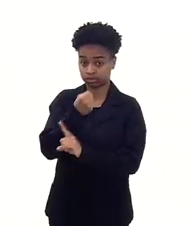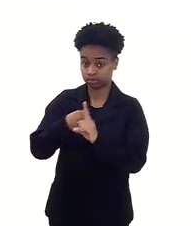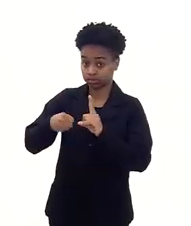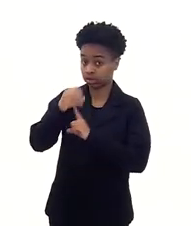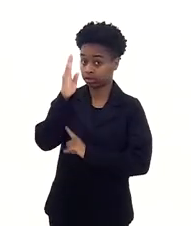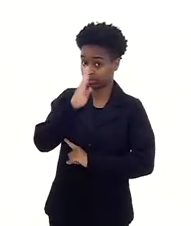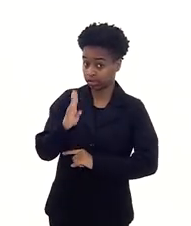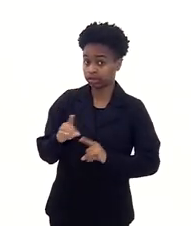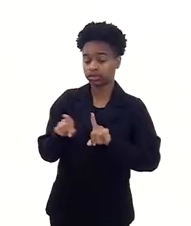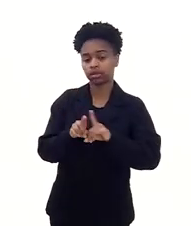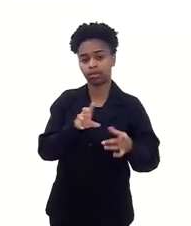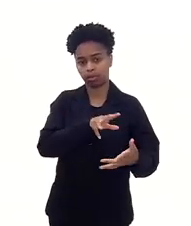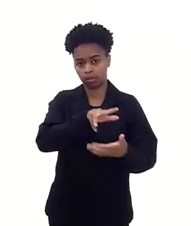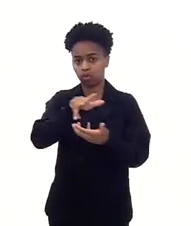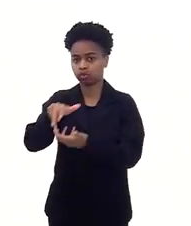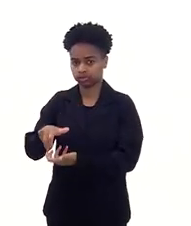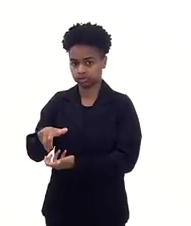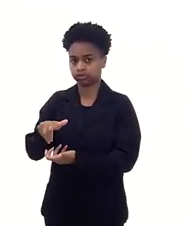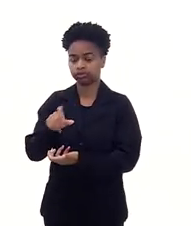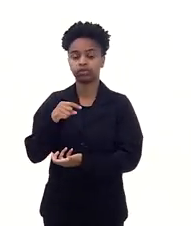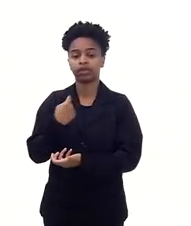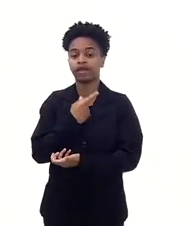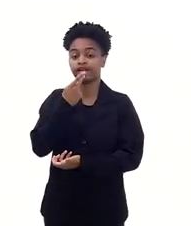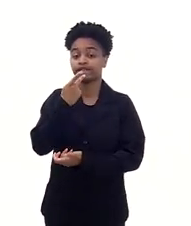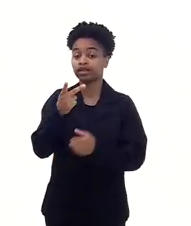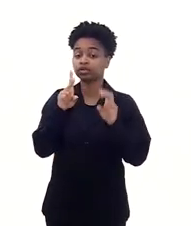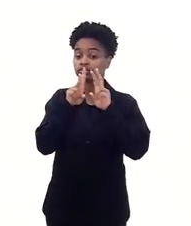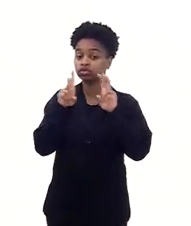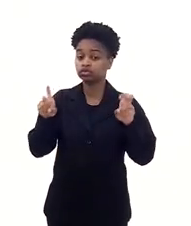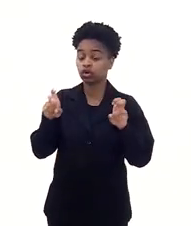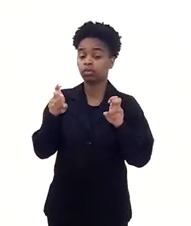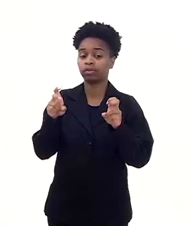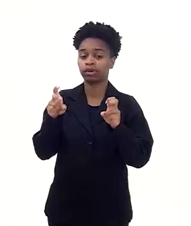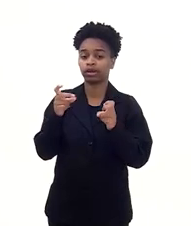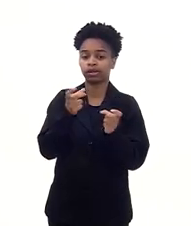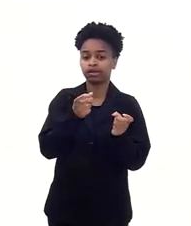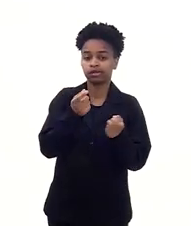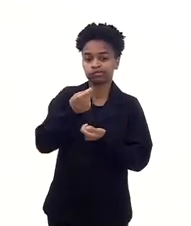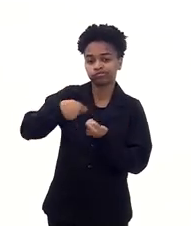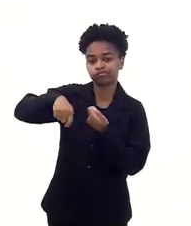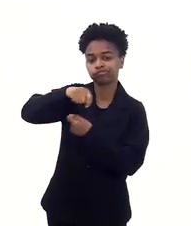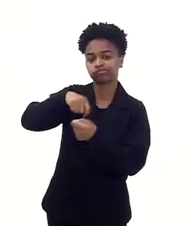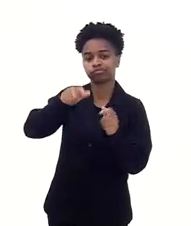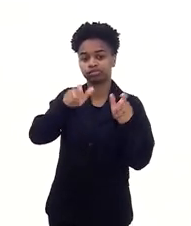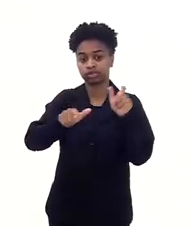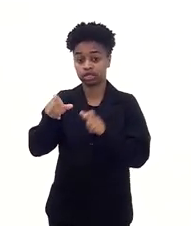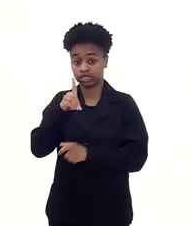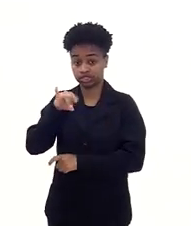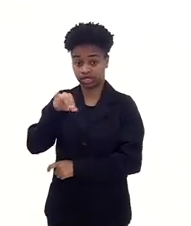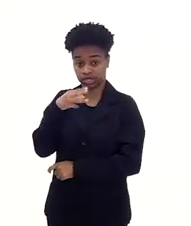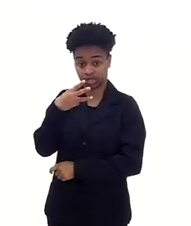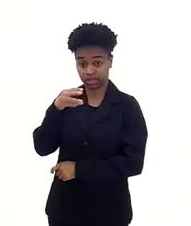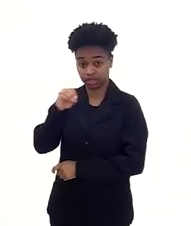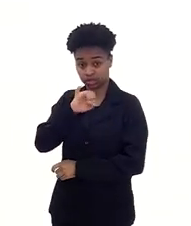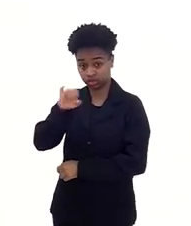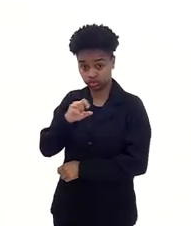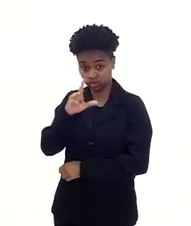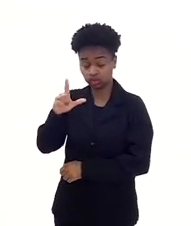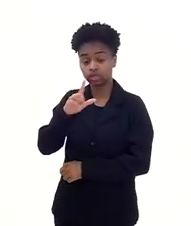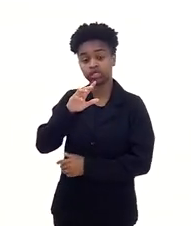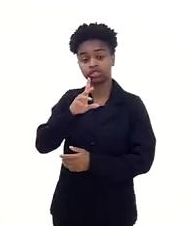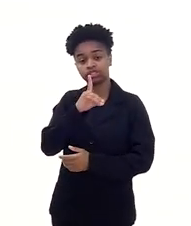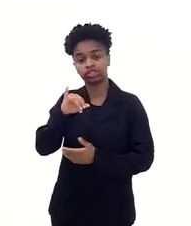brasileira e mundial, eu diria. Estamos aqui falando do tráfico de pessoas, dia 30 de julho, dia internacional,